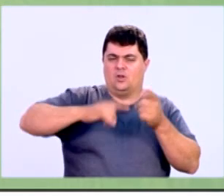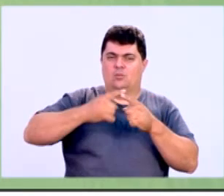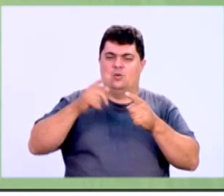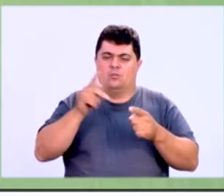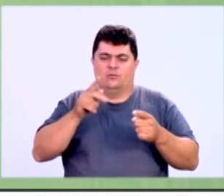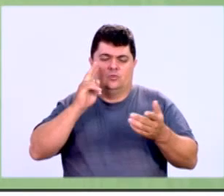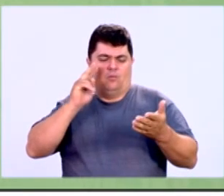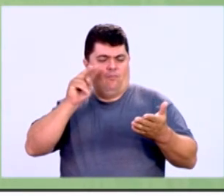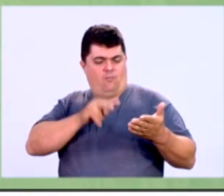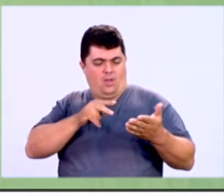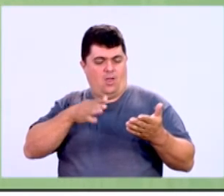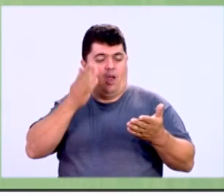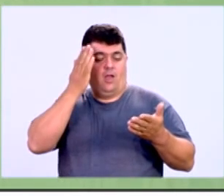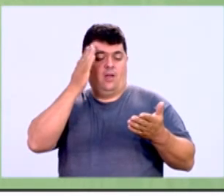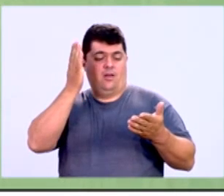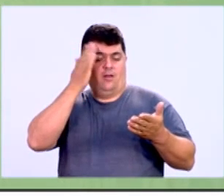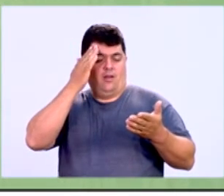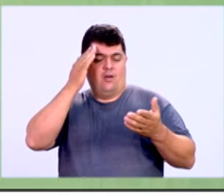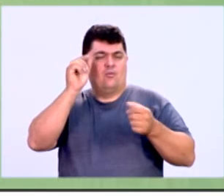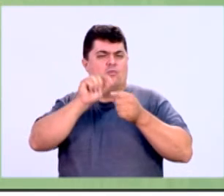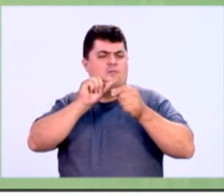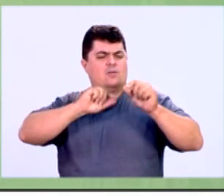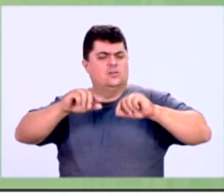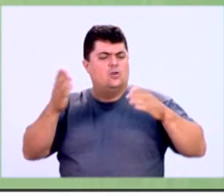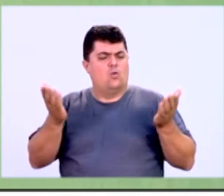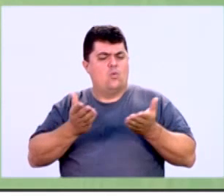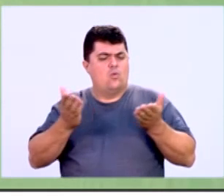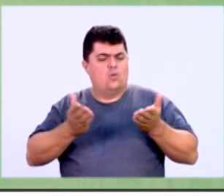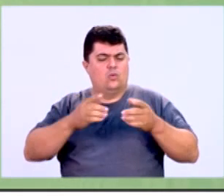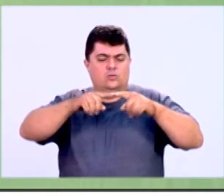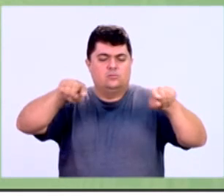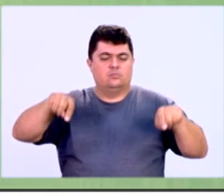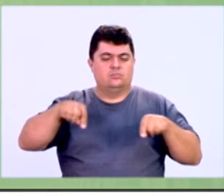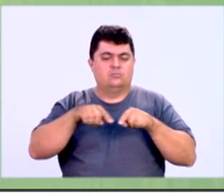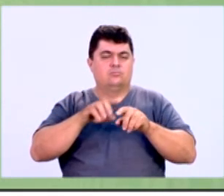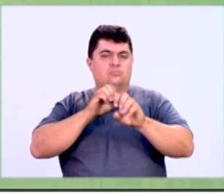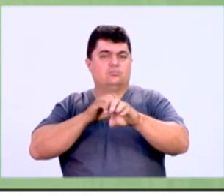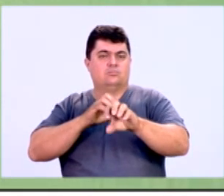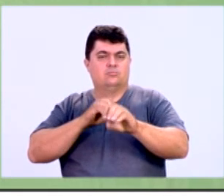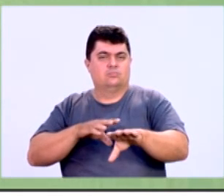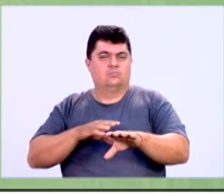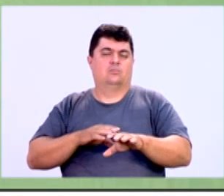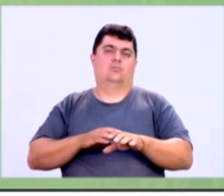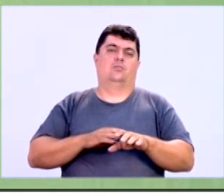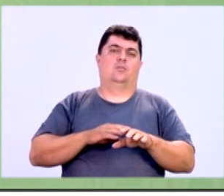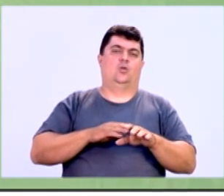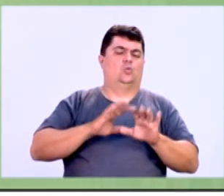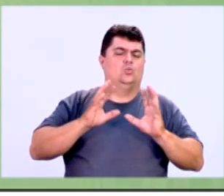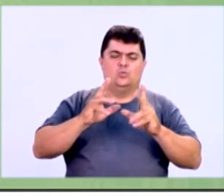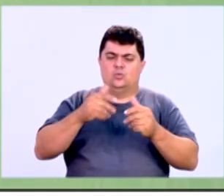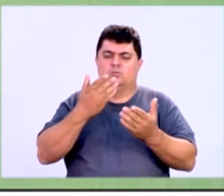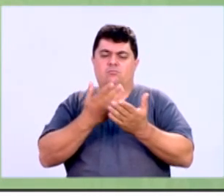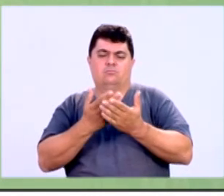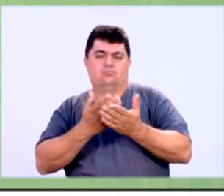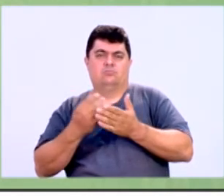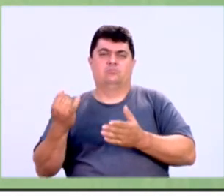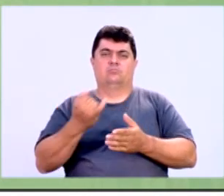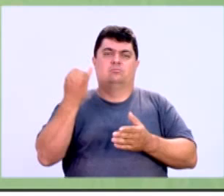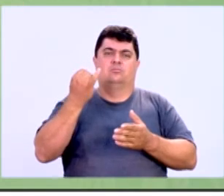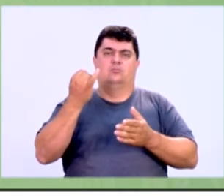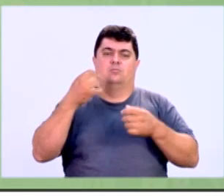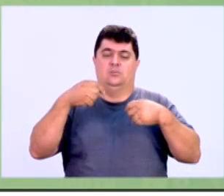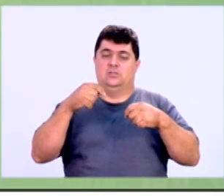nossas atividades em sala de aula. Geralmente, o planejamento, seja do ensino ou da aula, ele é composto